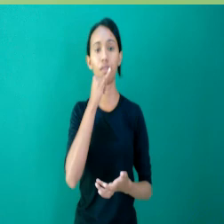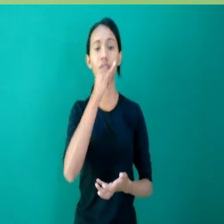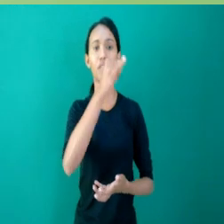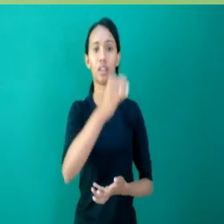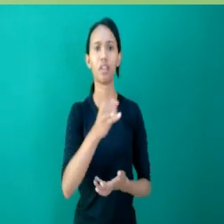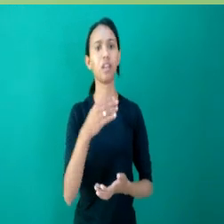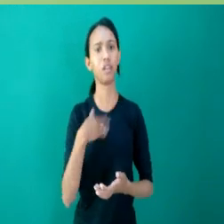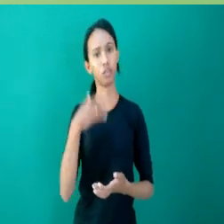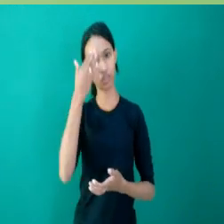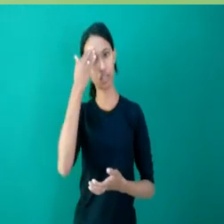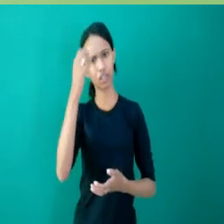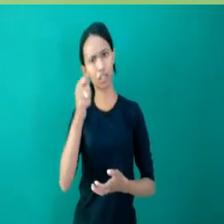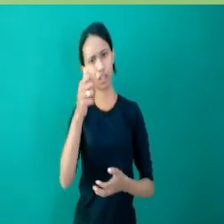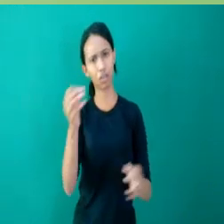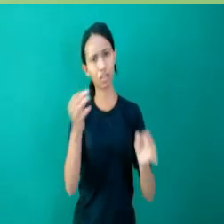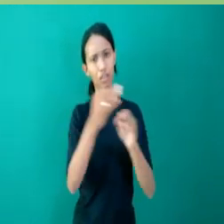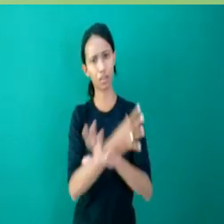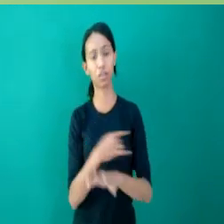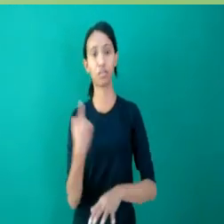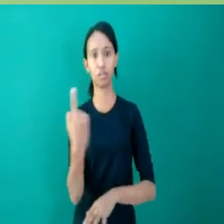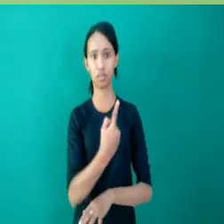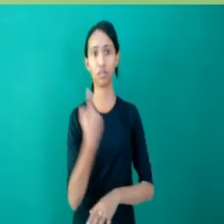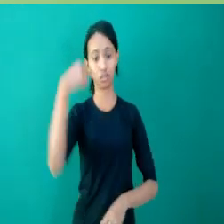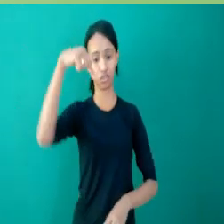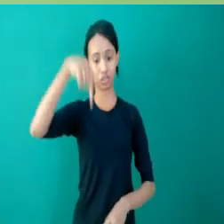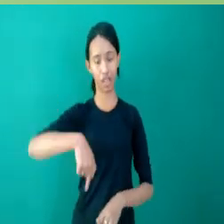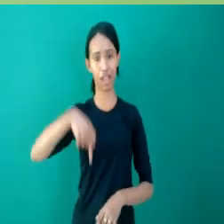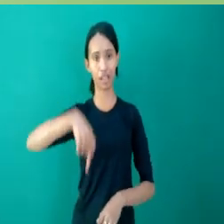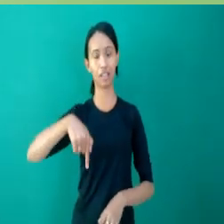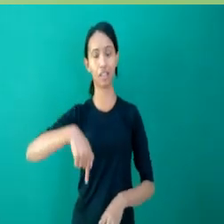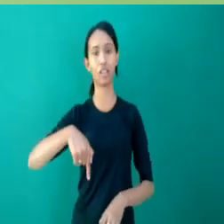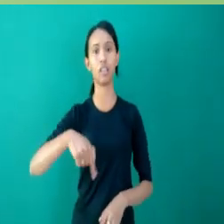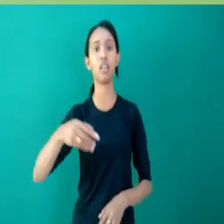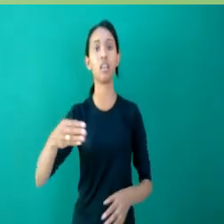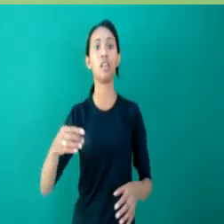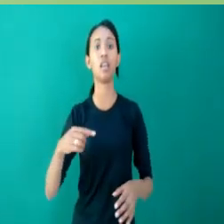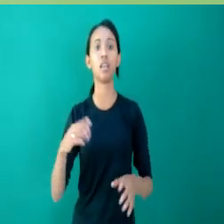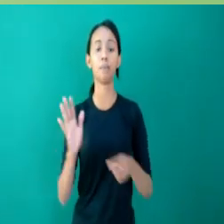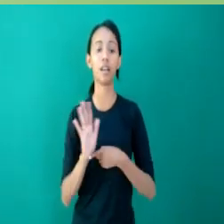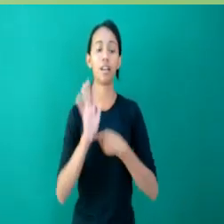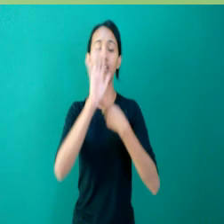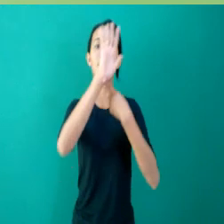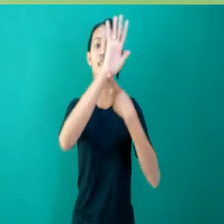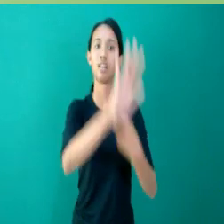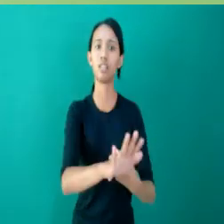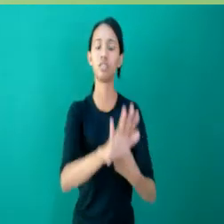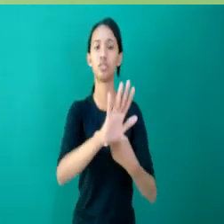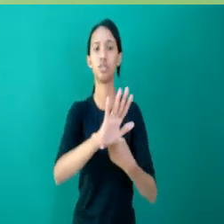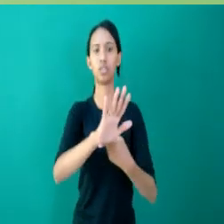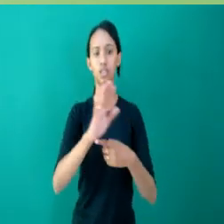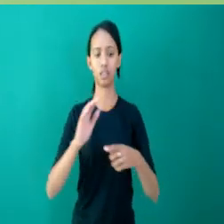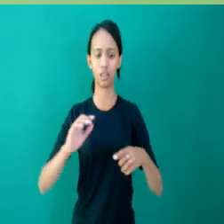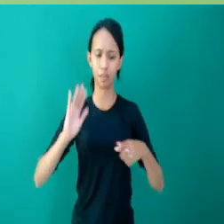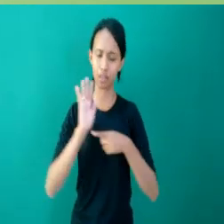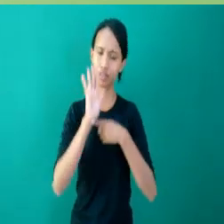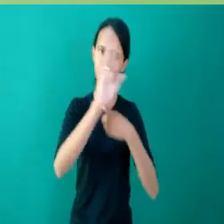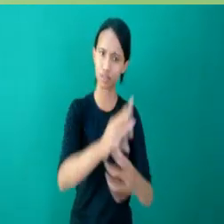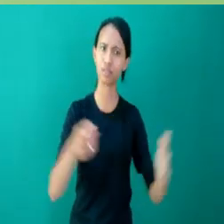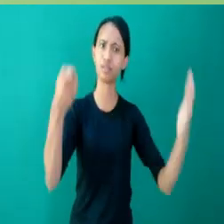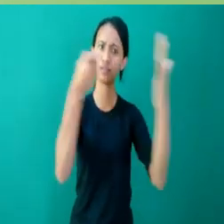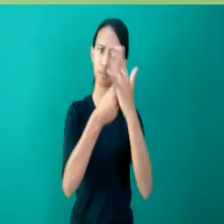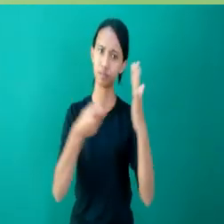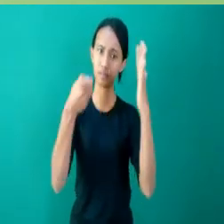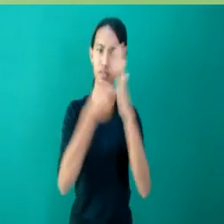sei que está encerrando, que nós estamos aqui para somar, para multiplicar na luta, para fazer